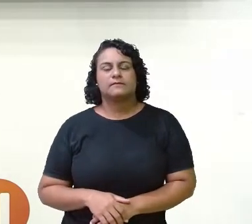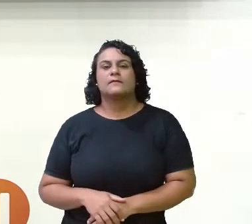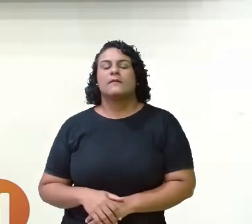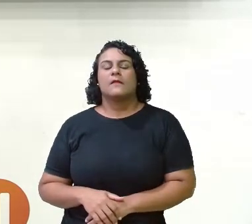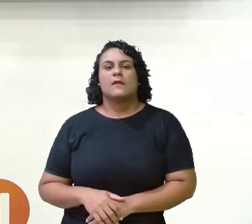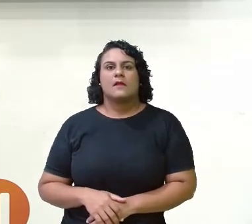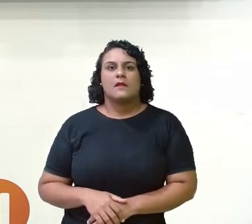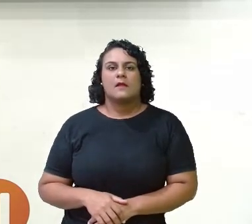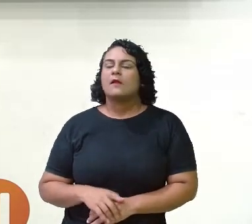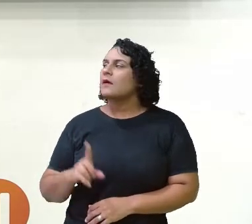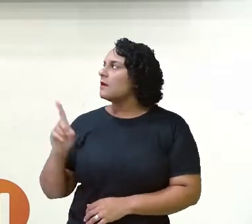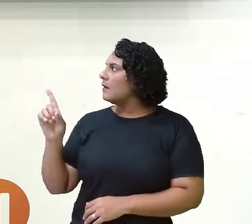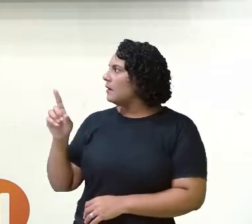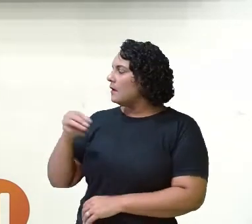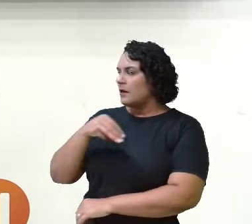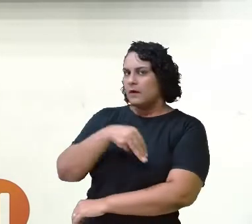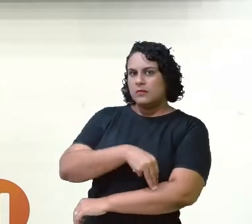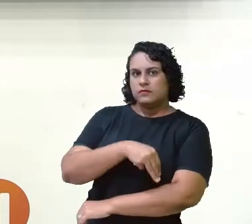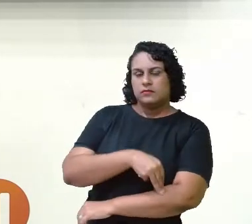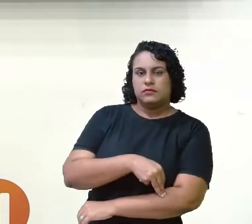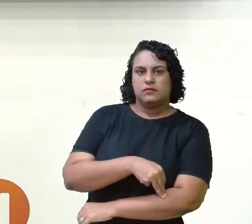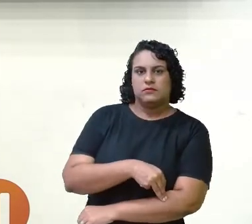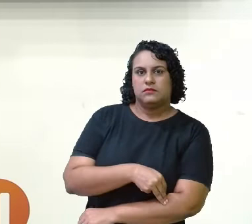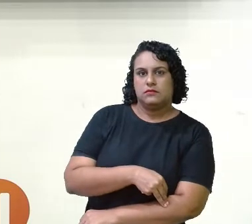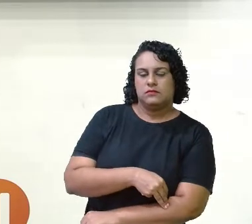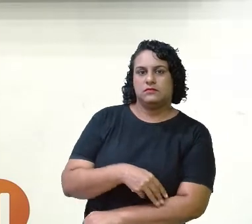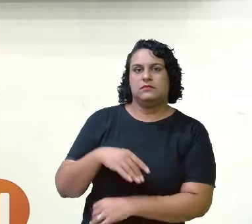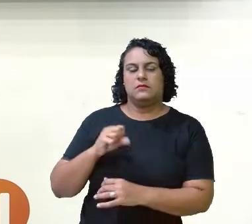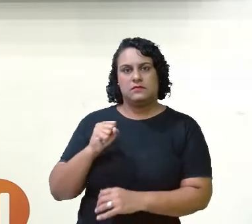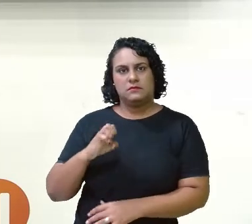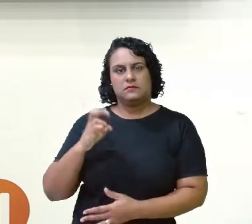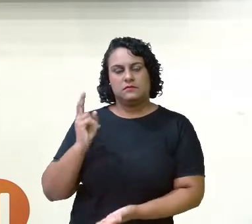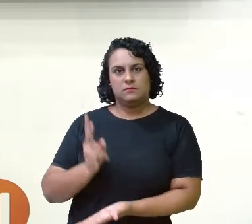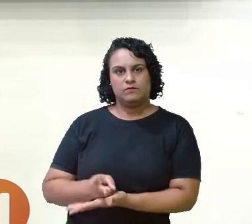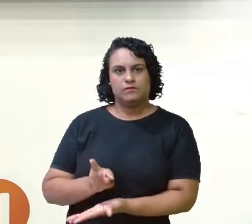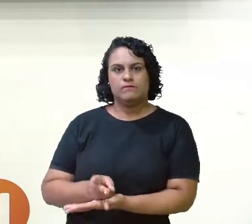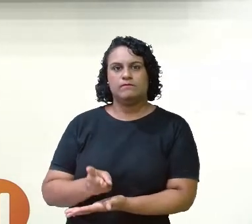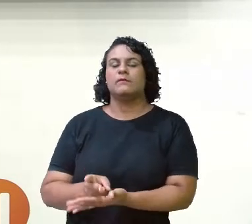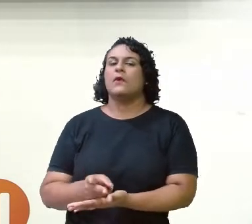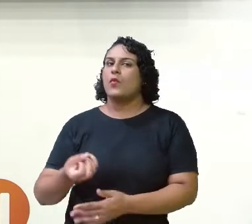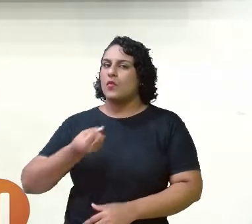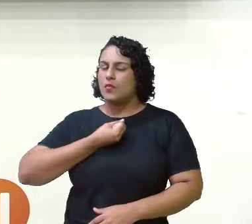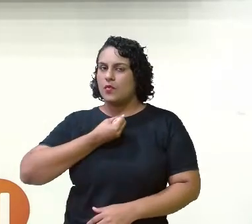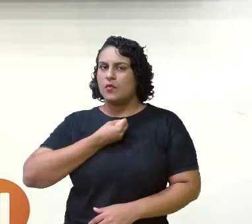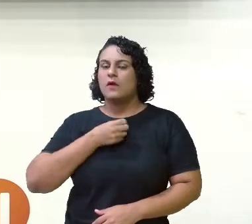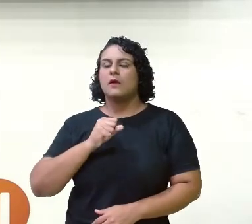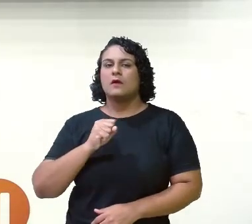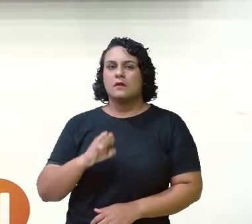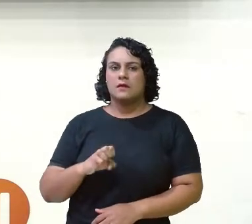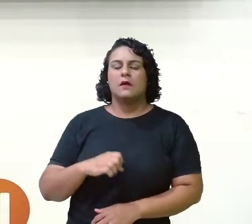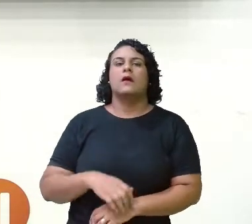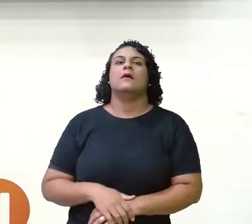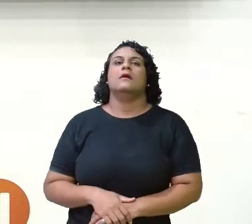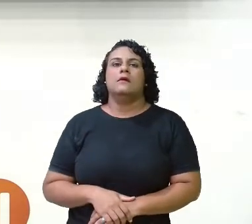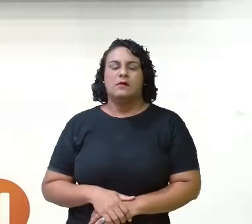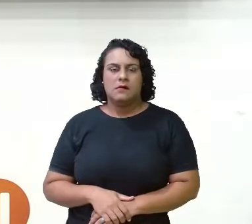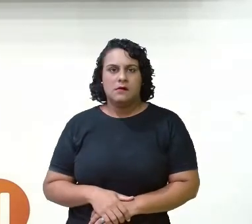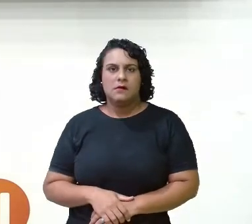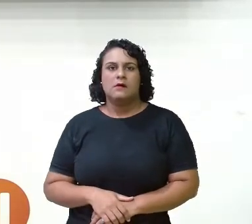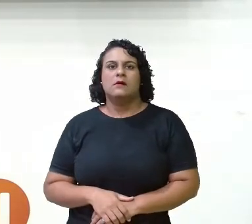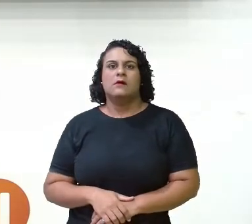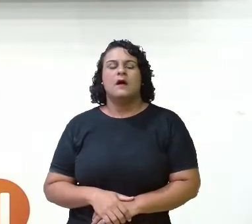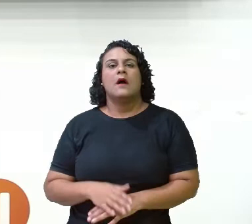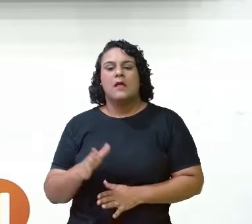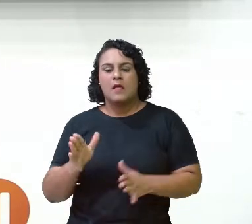que no caso é esse número, mas eu tenho aqui, se eu fosse continuar esse número, unidade de milhar, dezena de